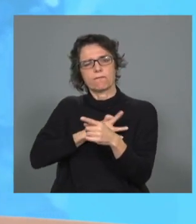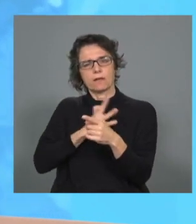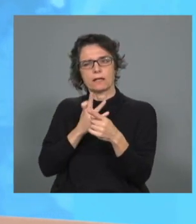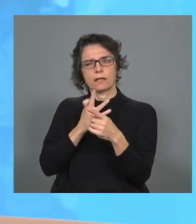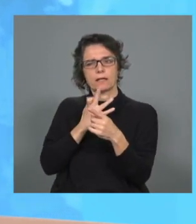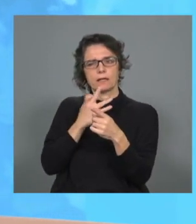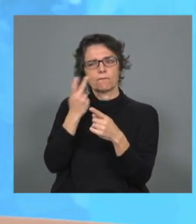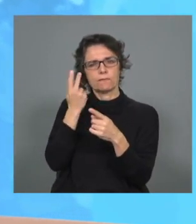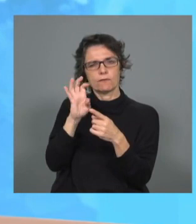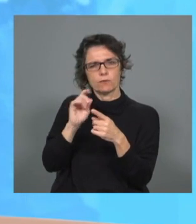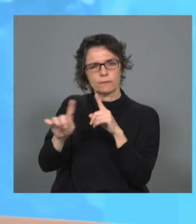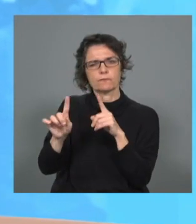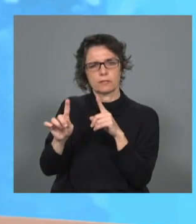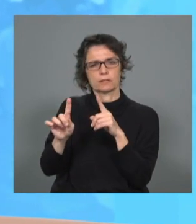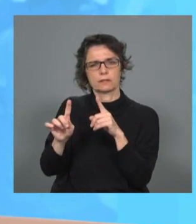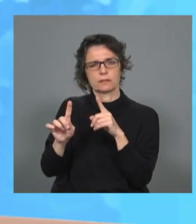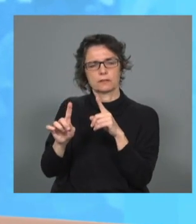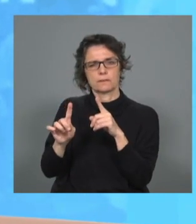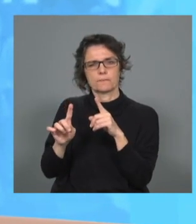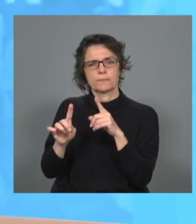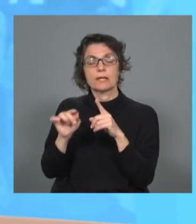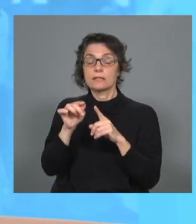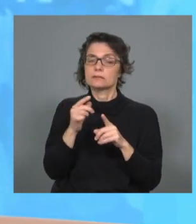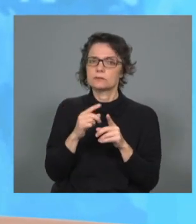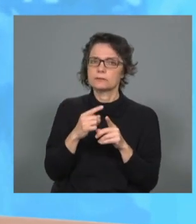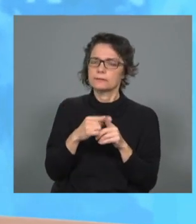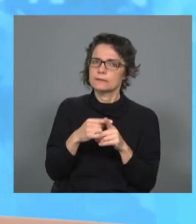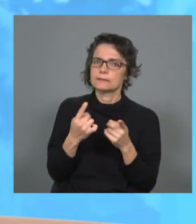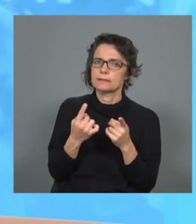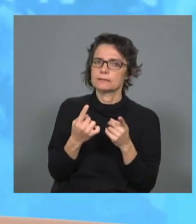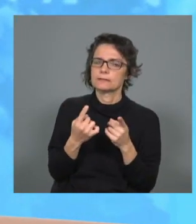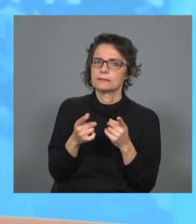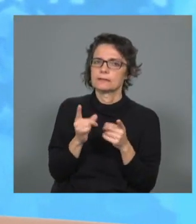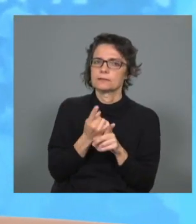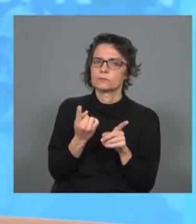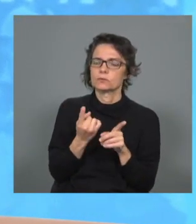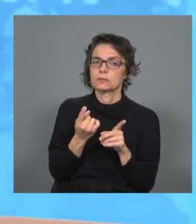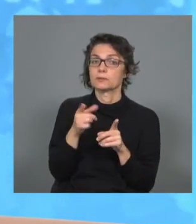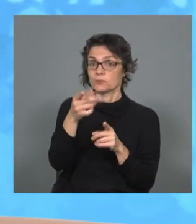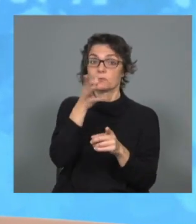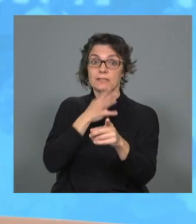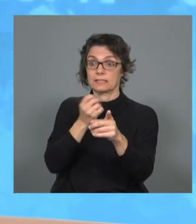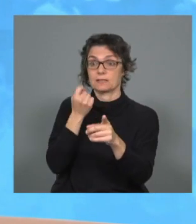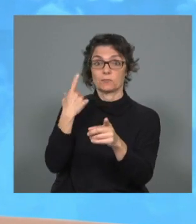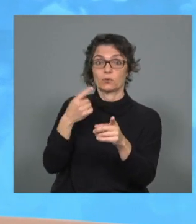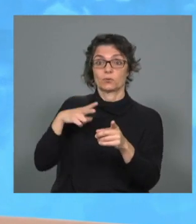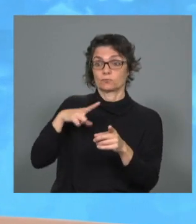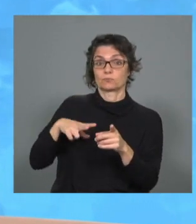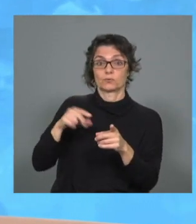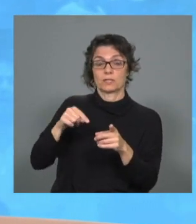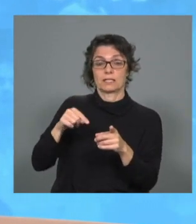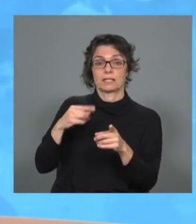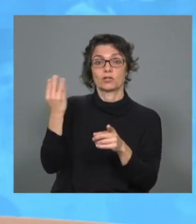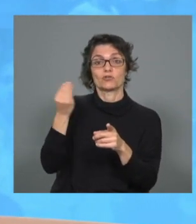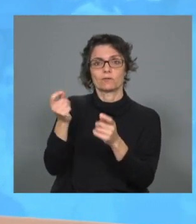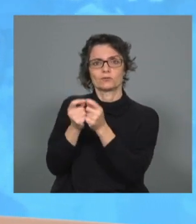instituição. Isso é curioso, e referi há pouco a forma como Portugal até está num nível superior em termos de proximidade dos jovens à Igreja, mas